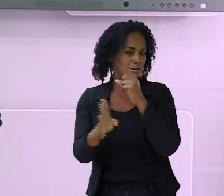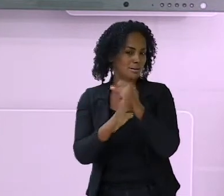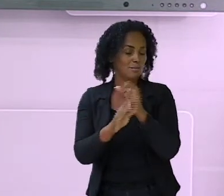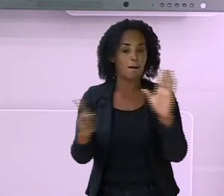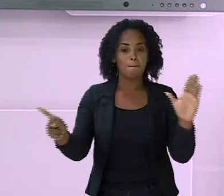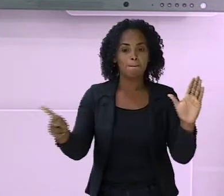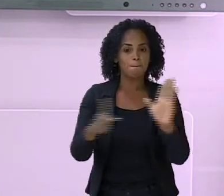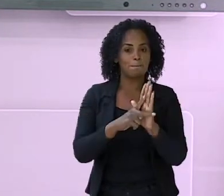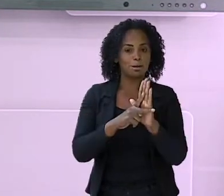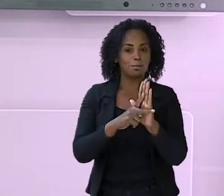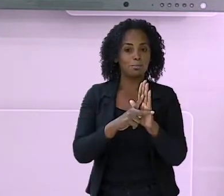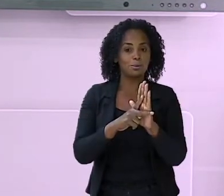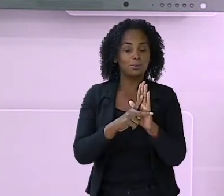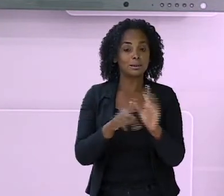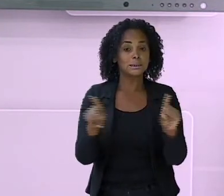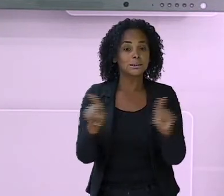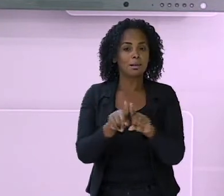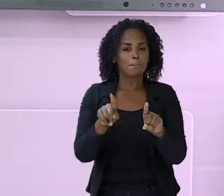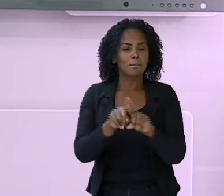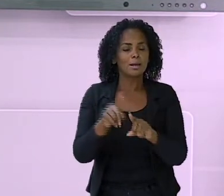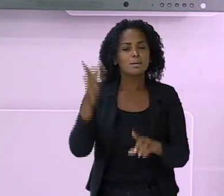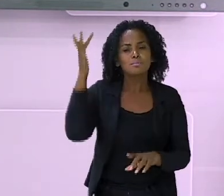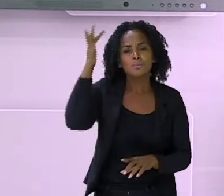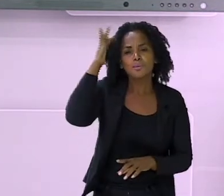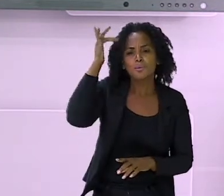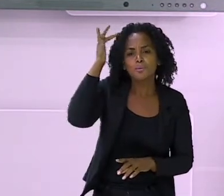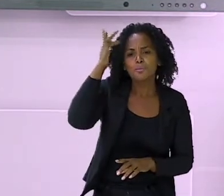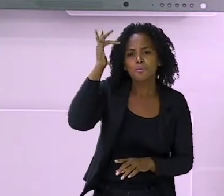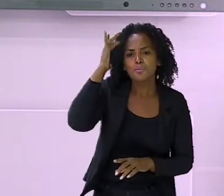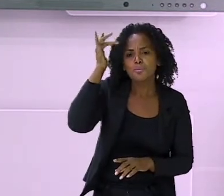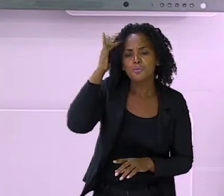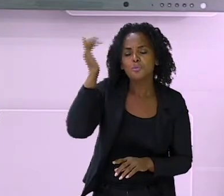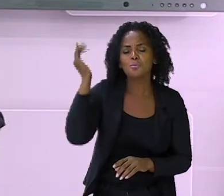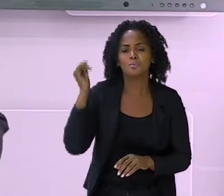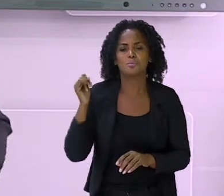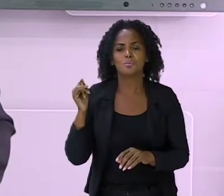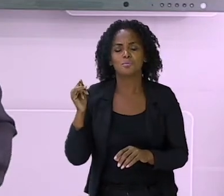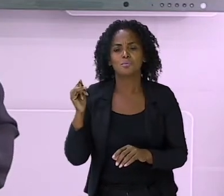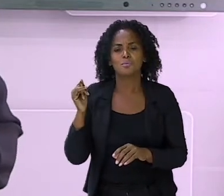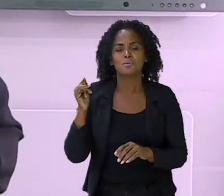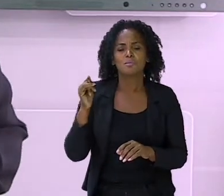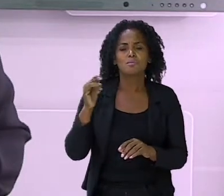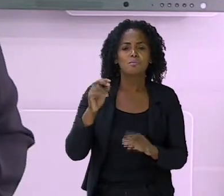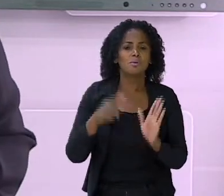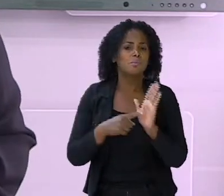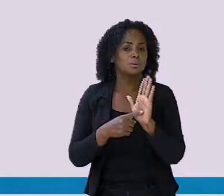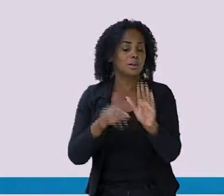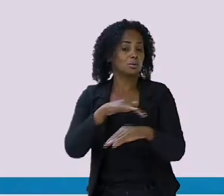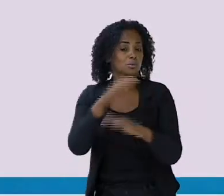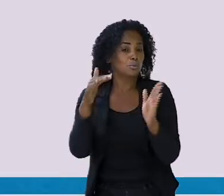Substantivo próprio e comum. Vamos ver comigo todas as definições.